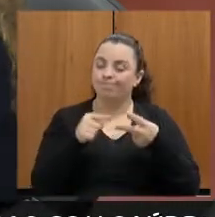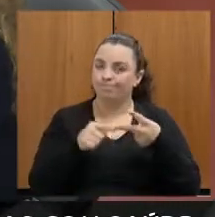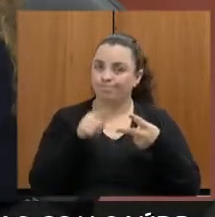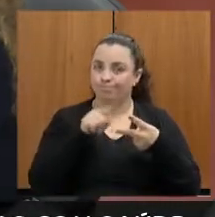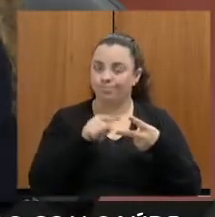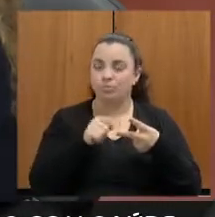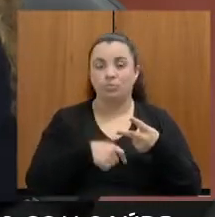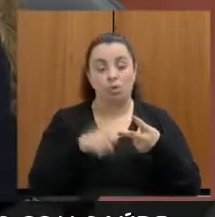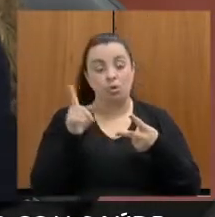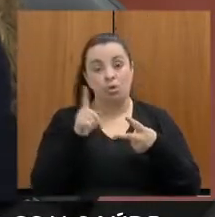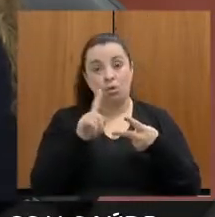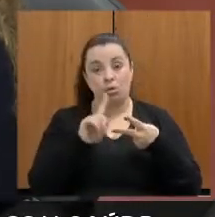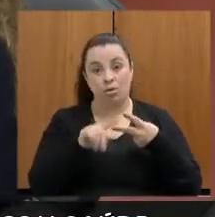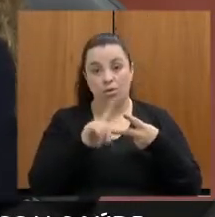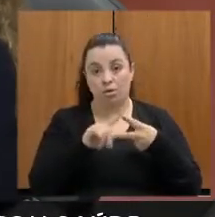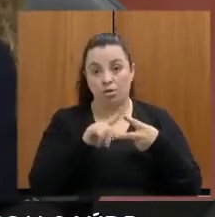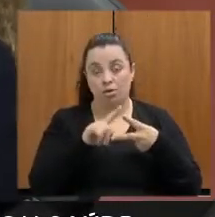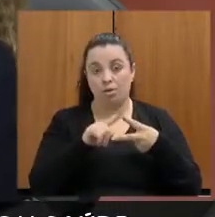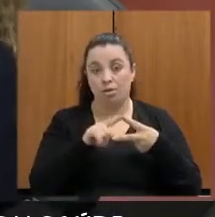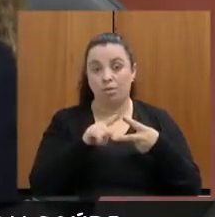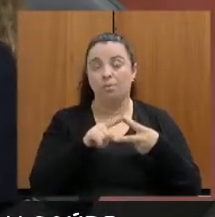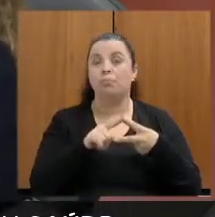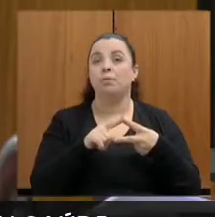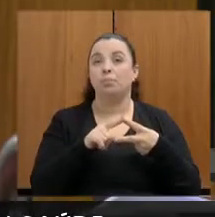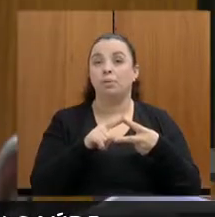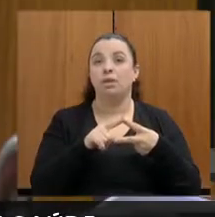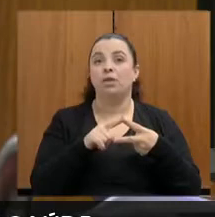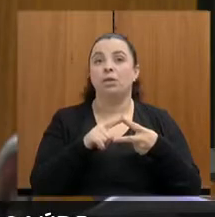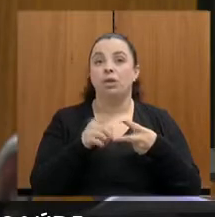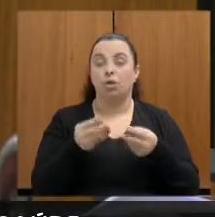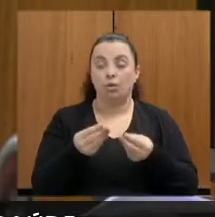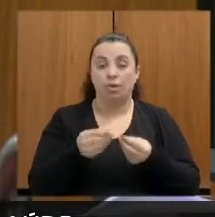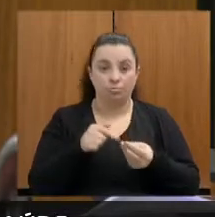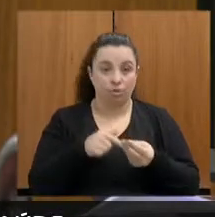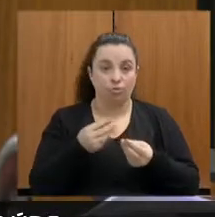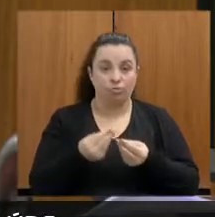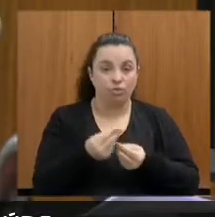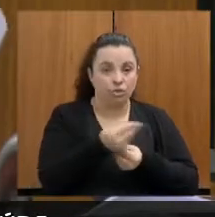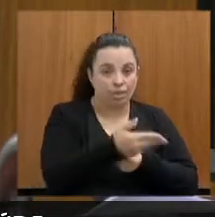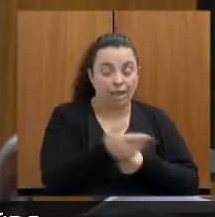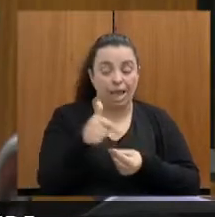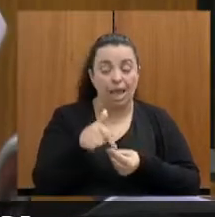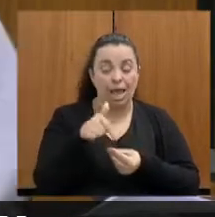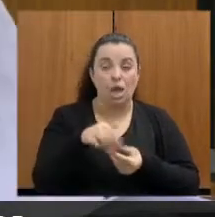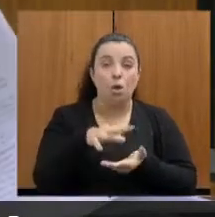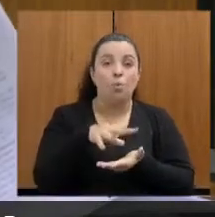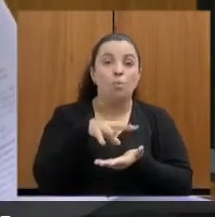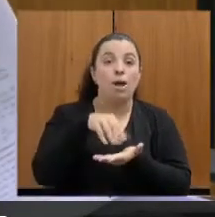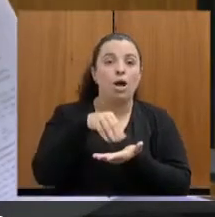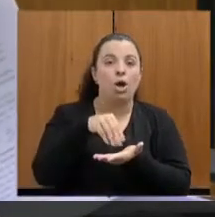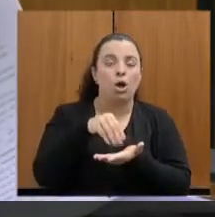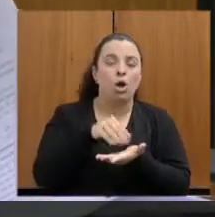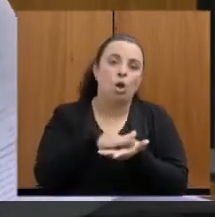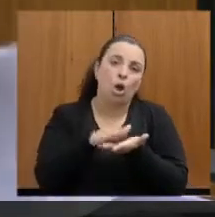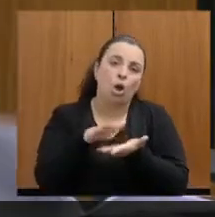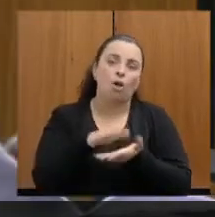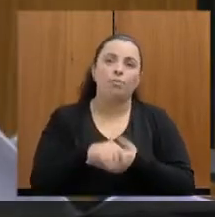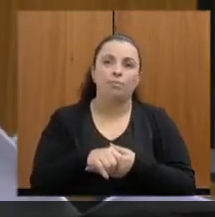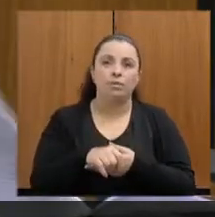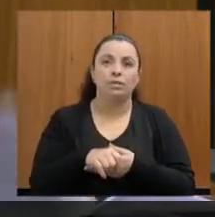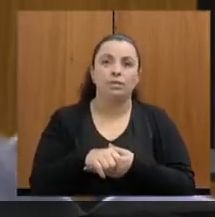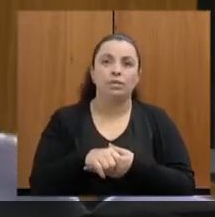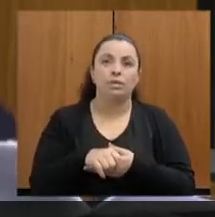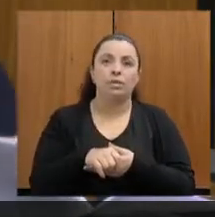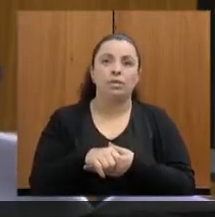o primeiro deles eu tô aqui vou entregar as mãos do senhor uma cópia da impugnação do que eu